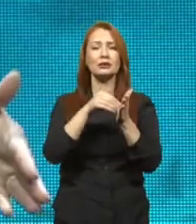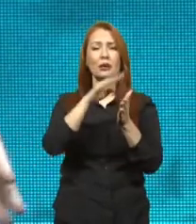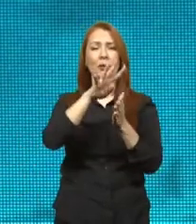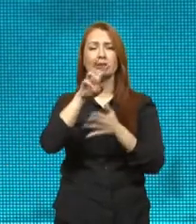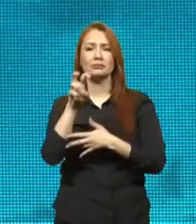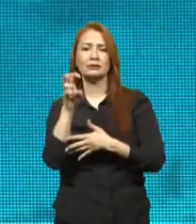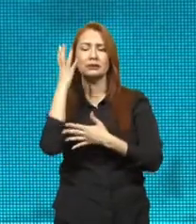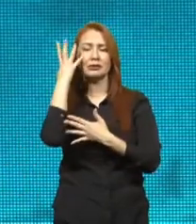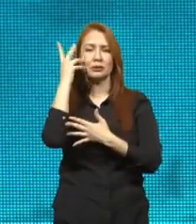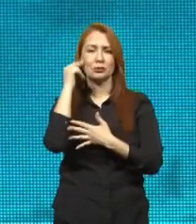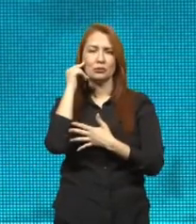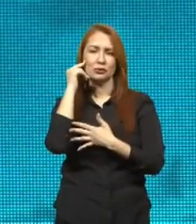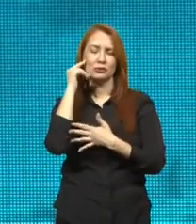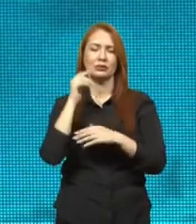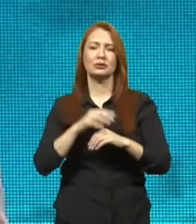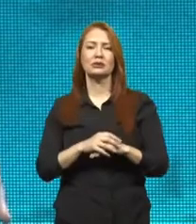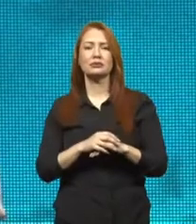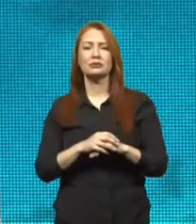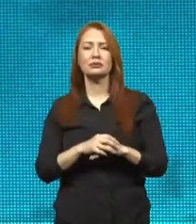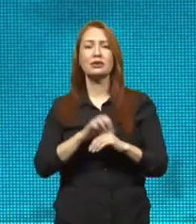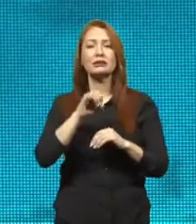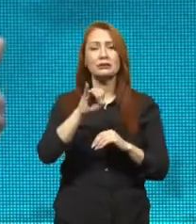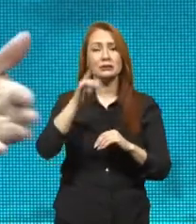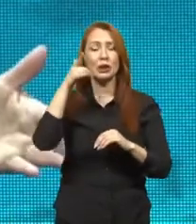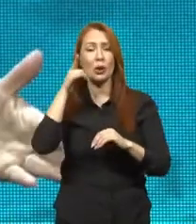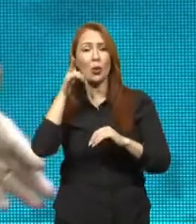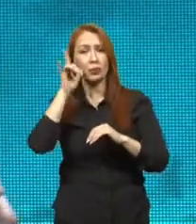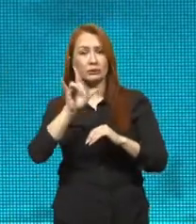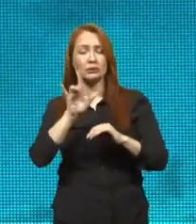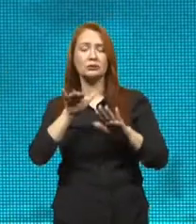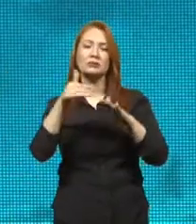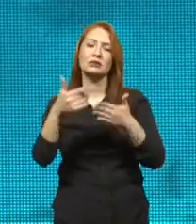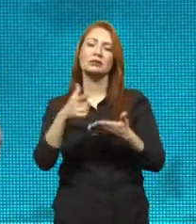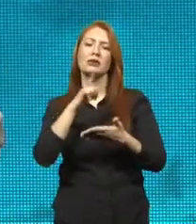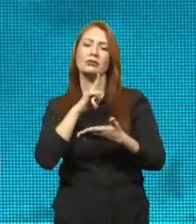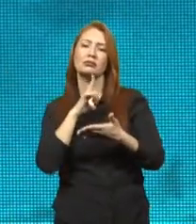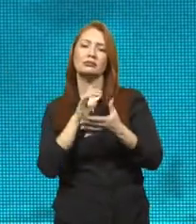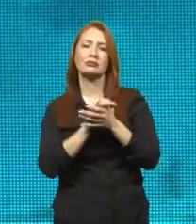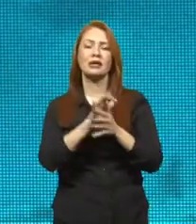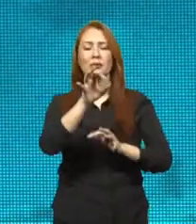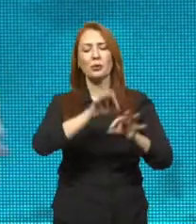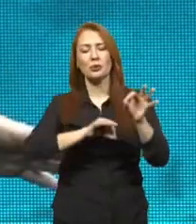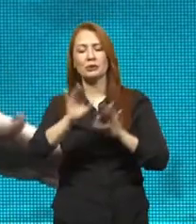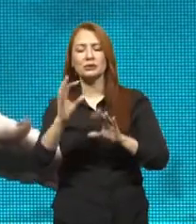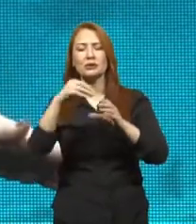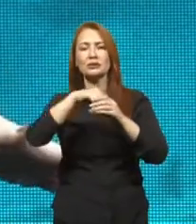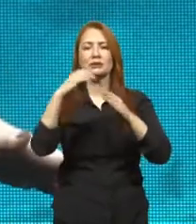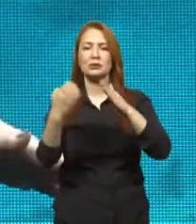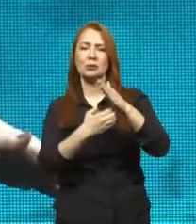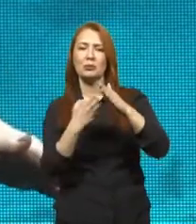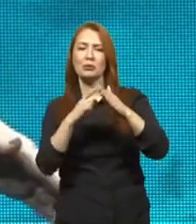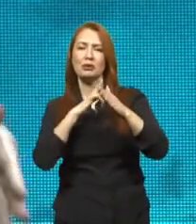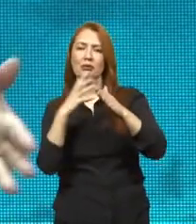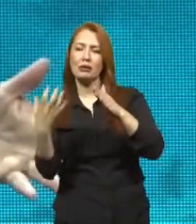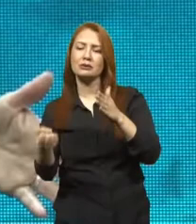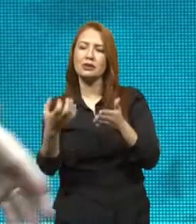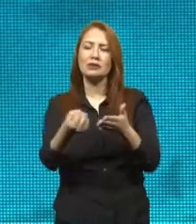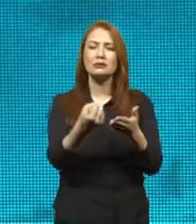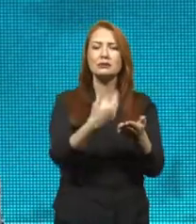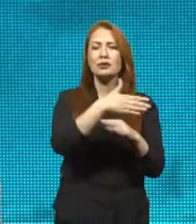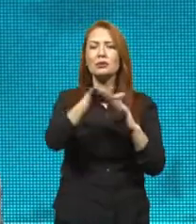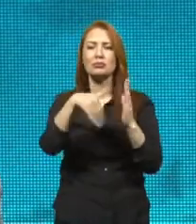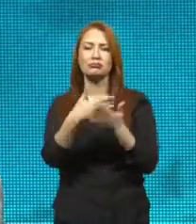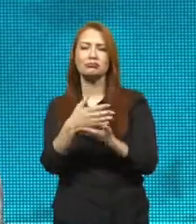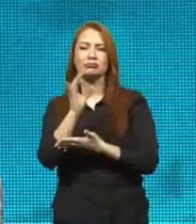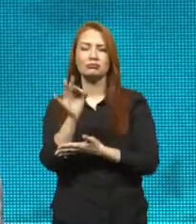continuar, então, dando a tramitação dele interna até que seja concluído e, se aprovado em todas as instâncias, a gente parte